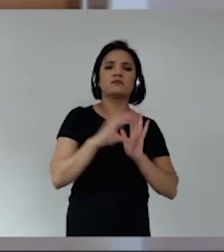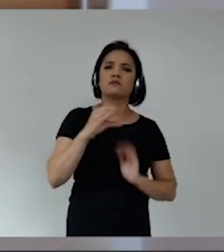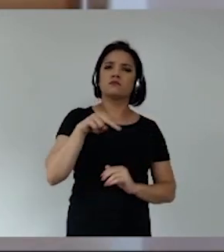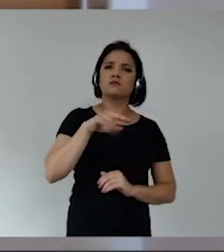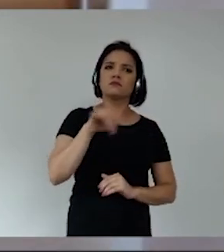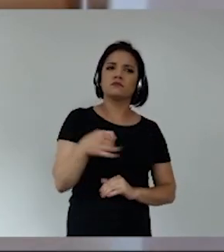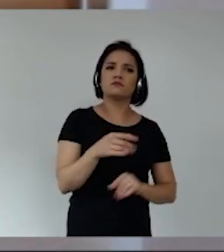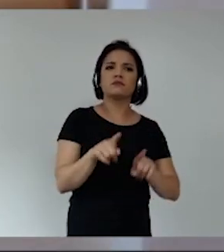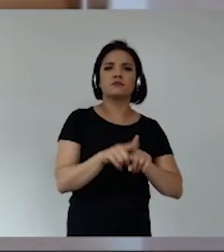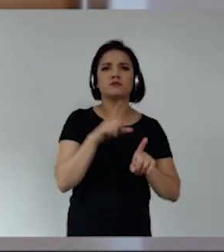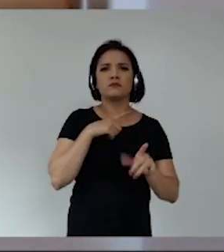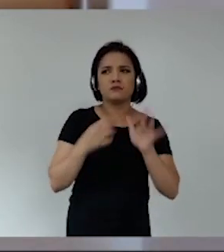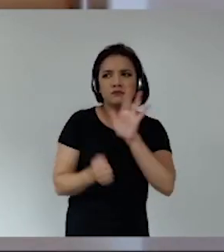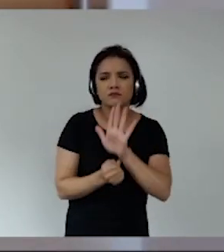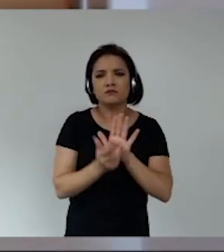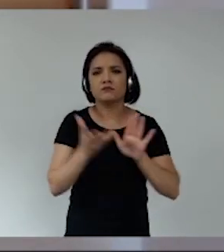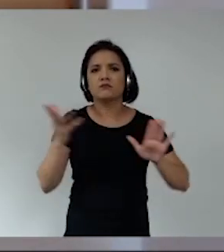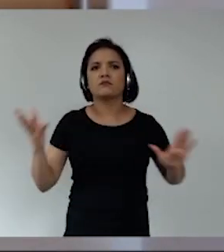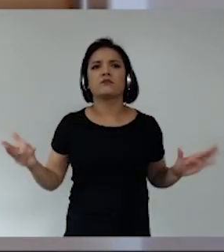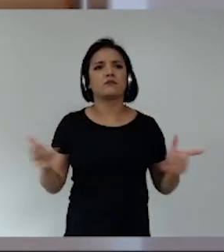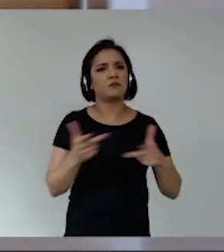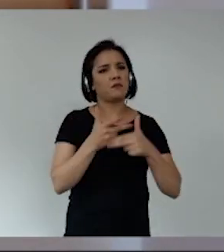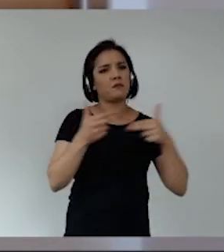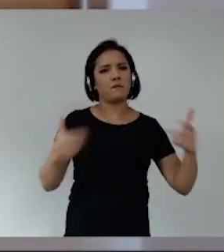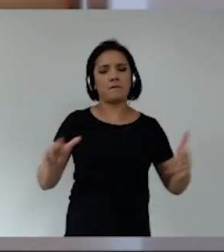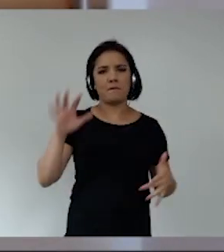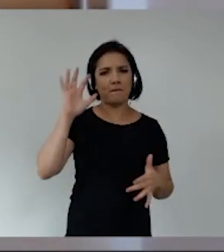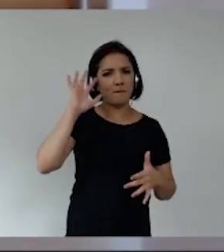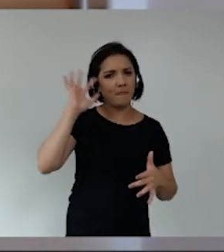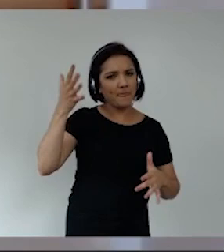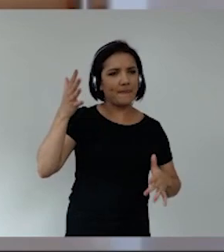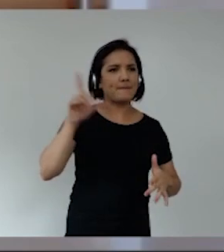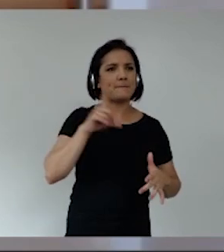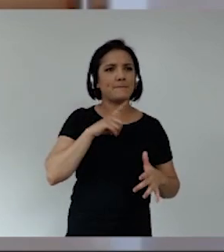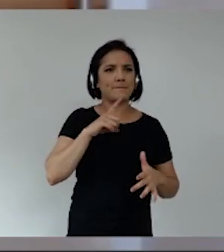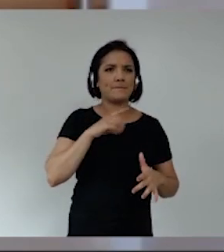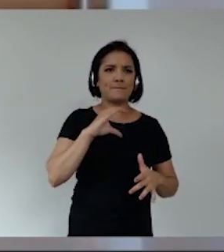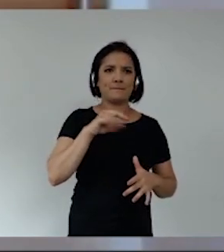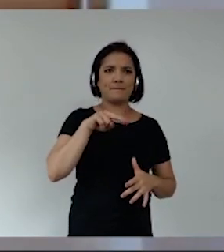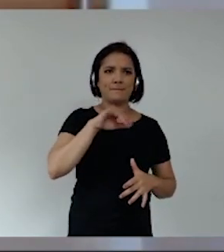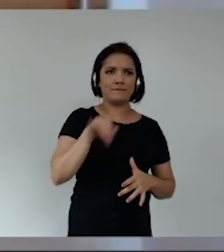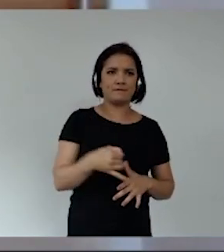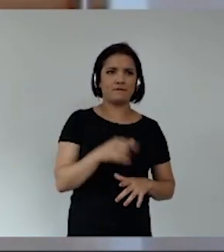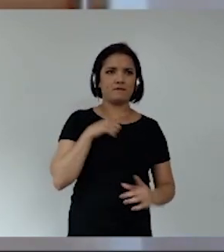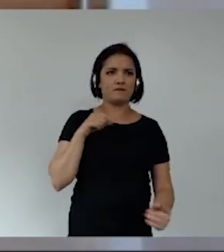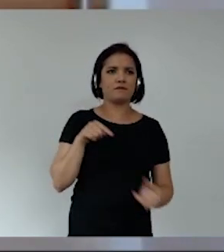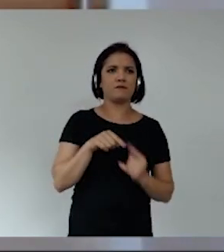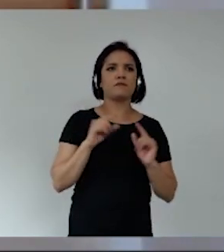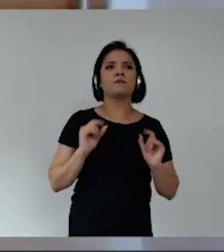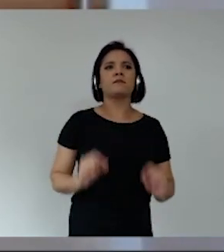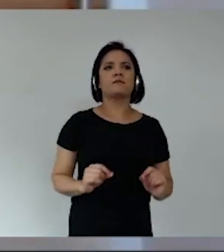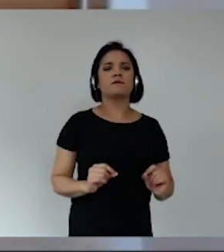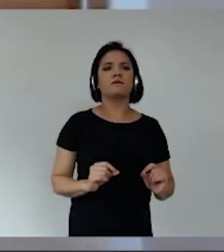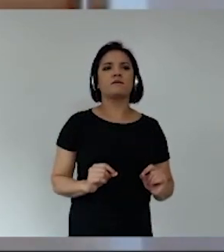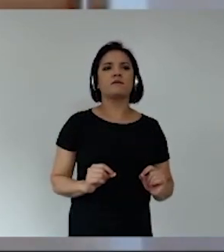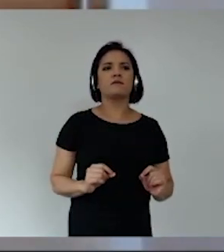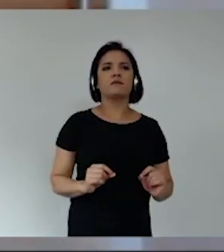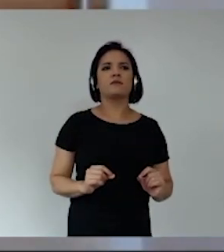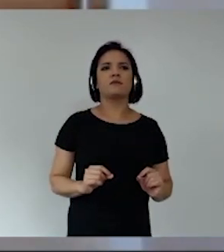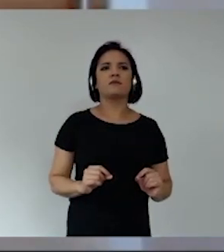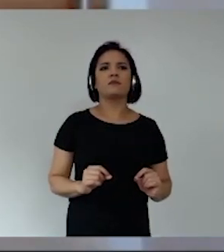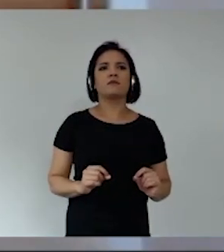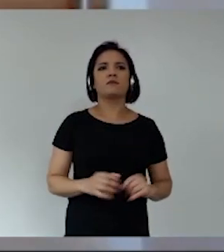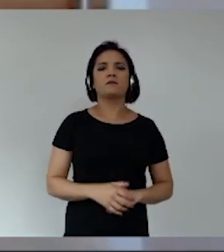temos uma série de procedimentos, de resoluções do CNJ que visam fazer o quê? Visam normatizar